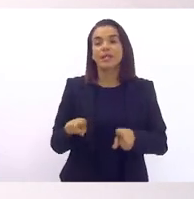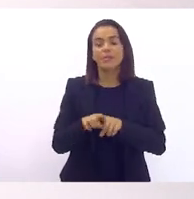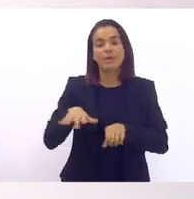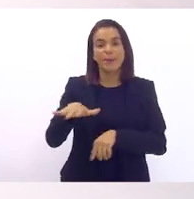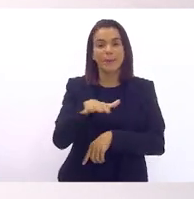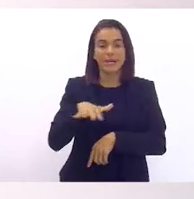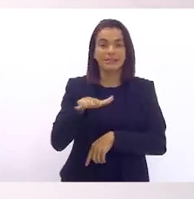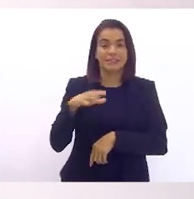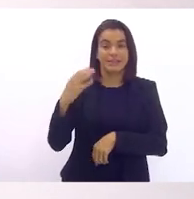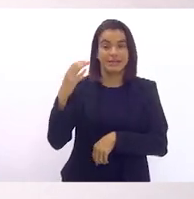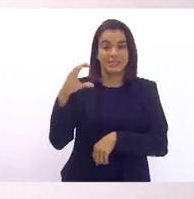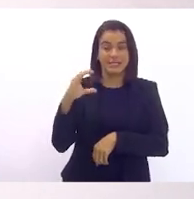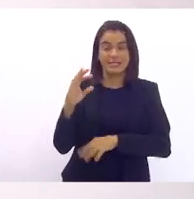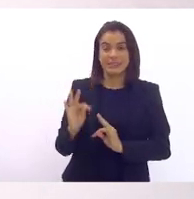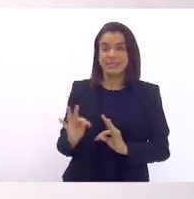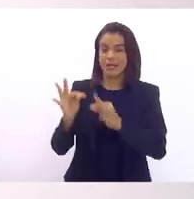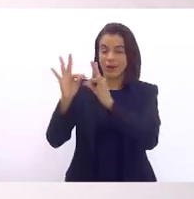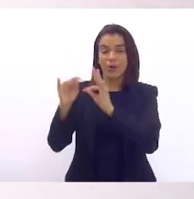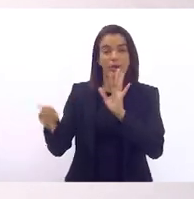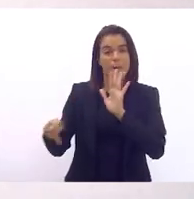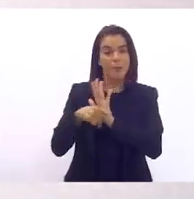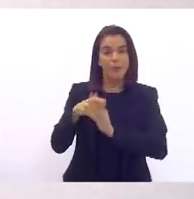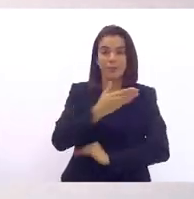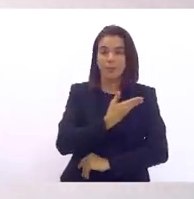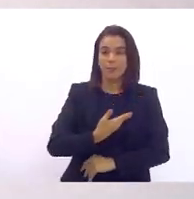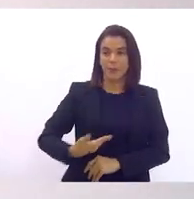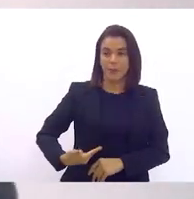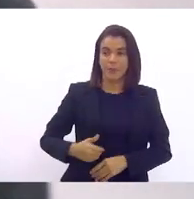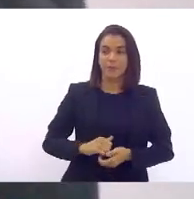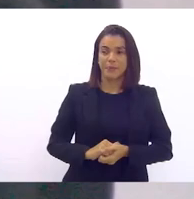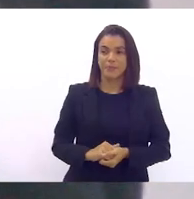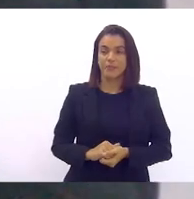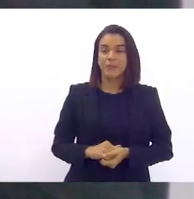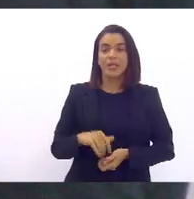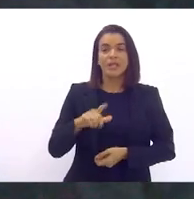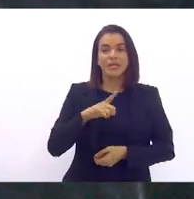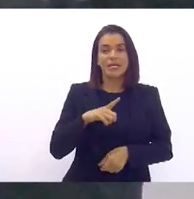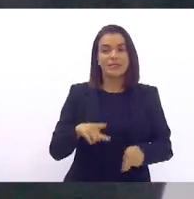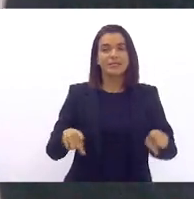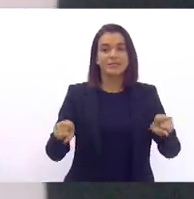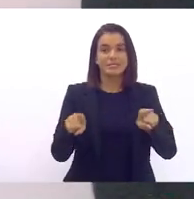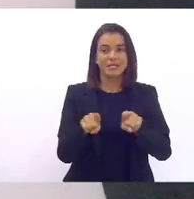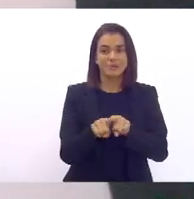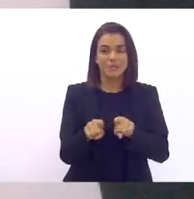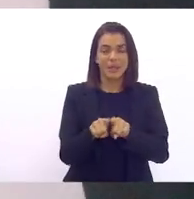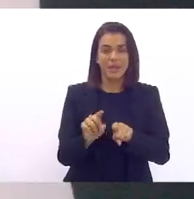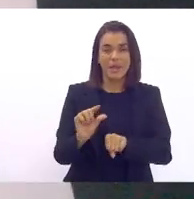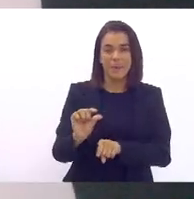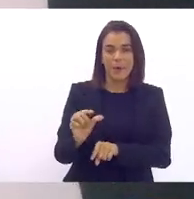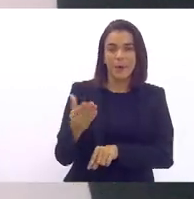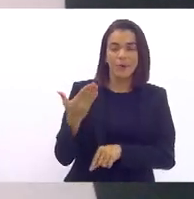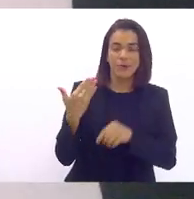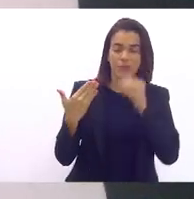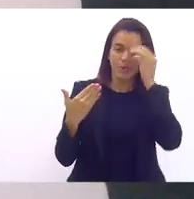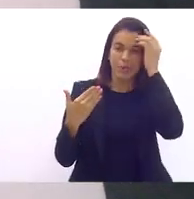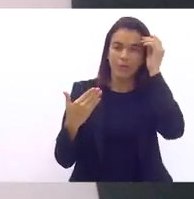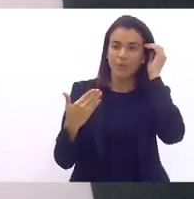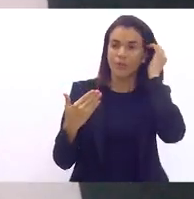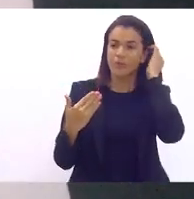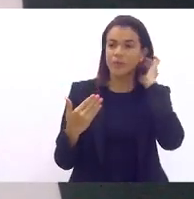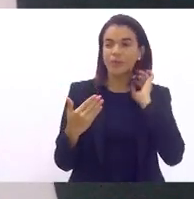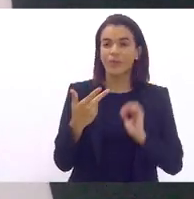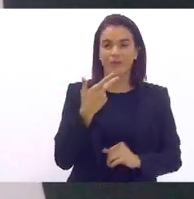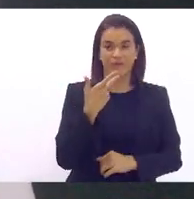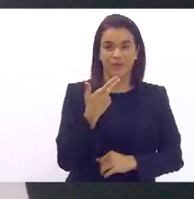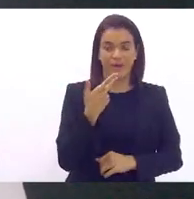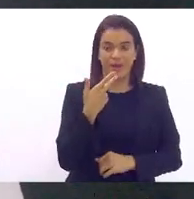tecnológica é essencialmente pública eh temos também recentemente eu diria vou chamar de de